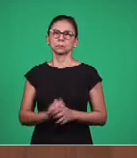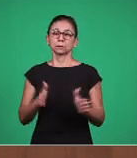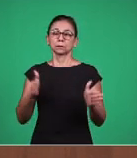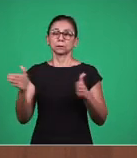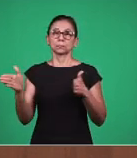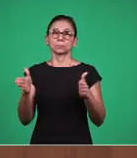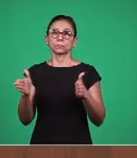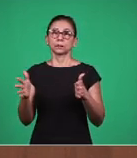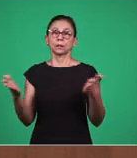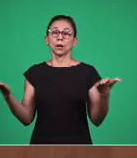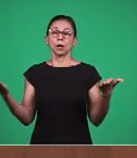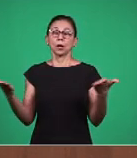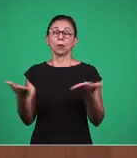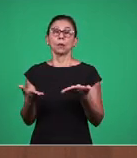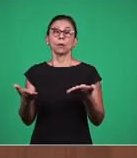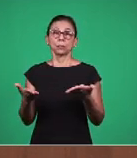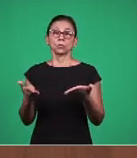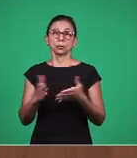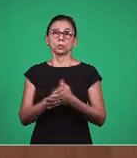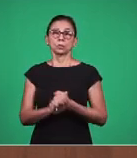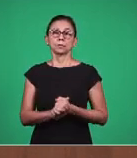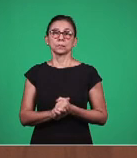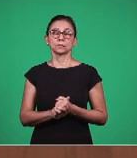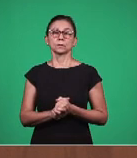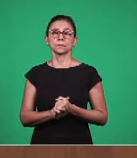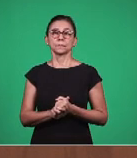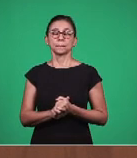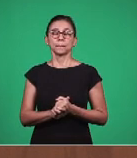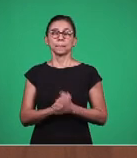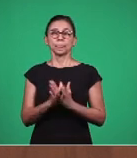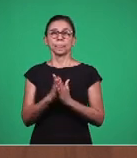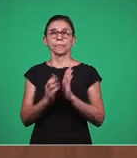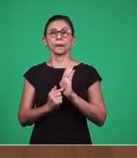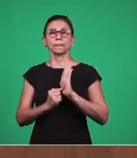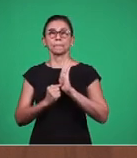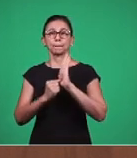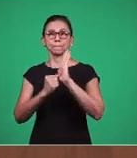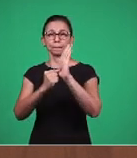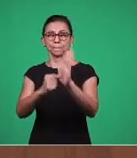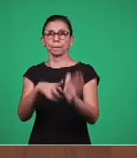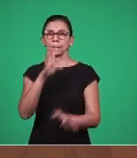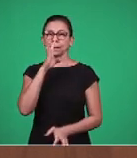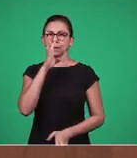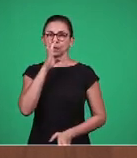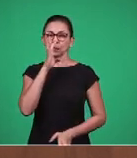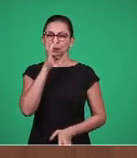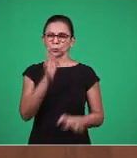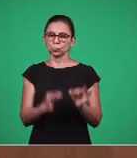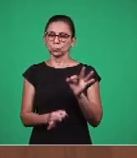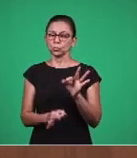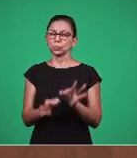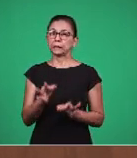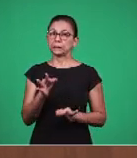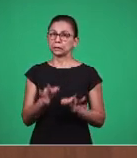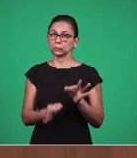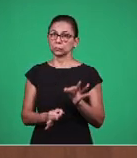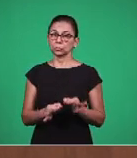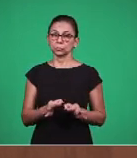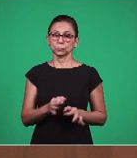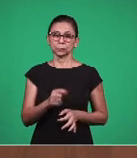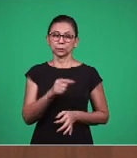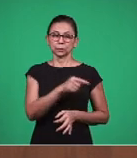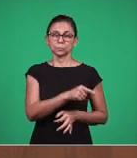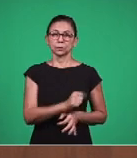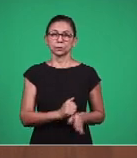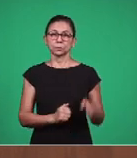e ele diz, lá no meio dos séculos, na ira, esse momento que estamos vivendo, na ira do mal. O mal